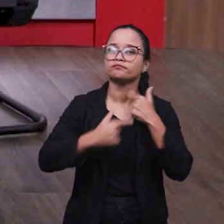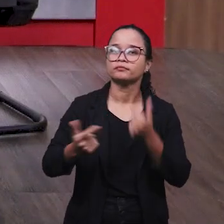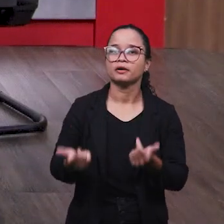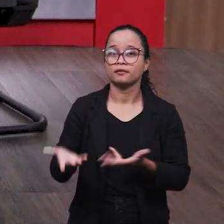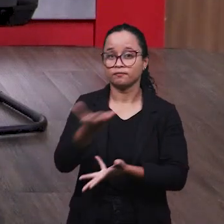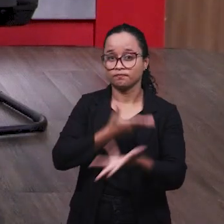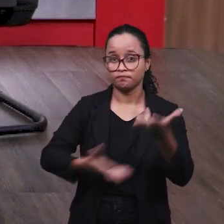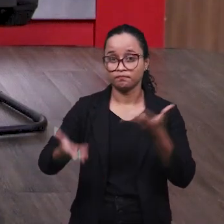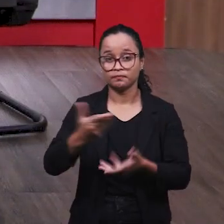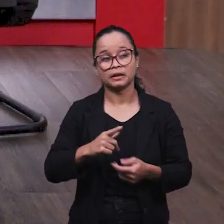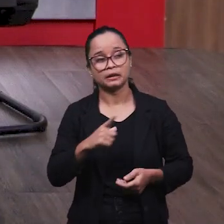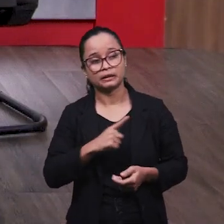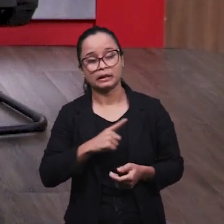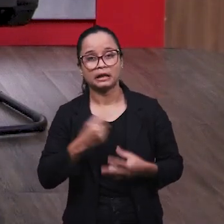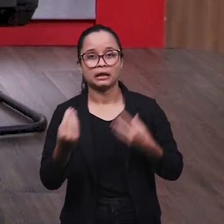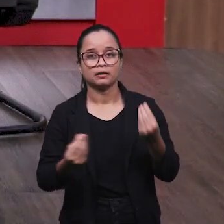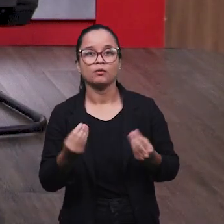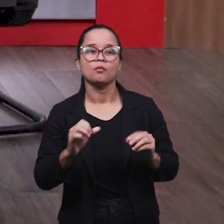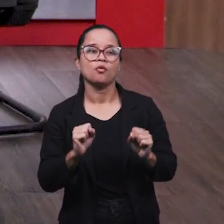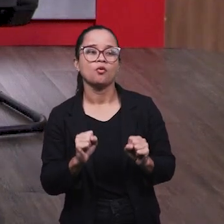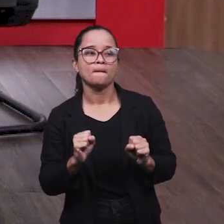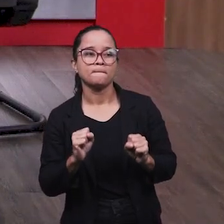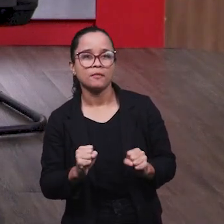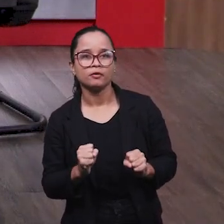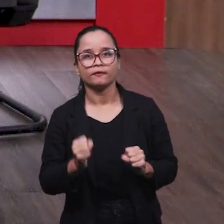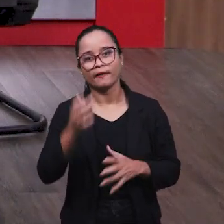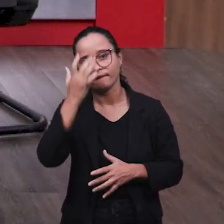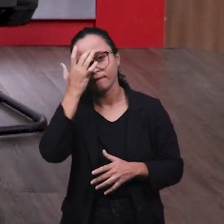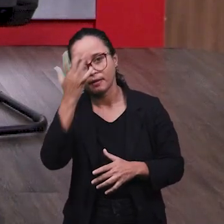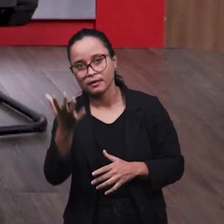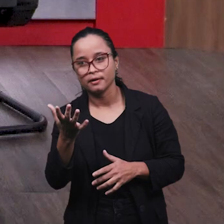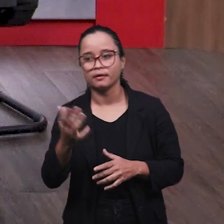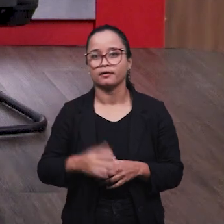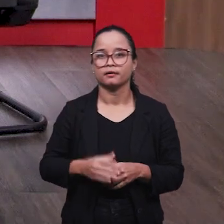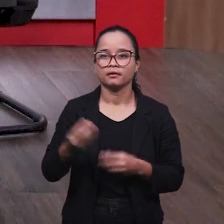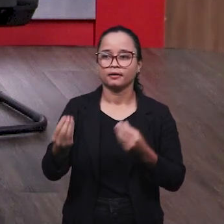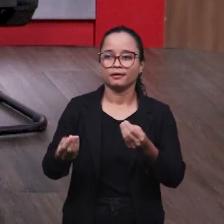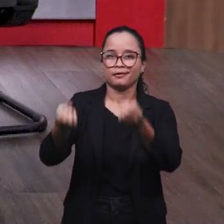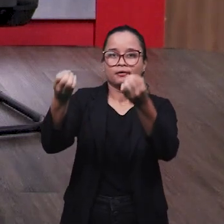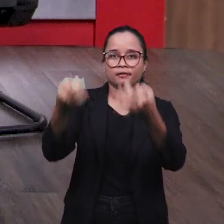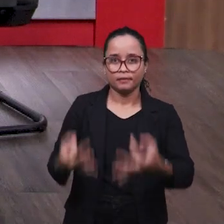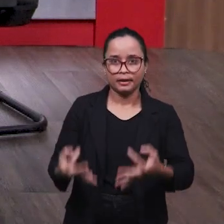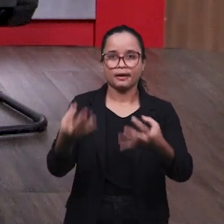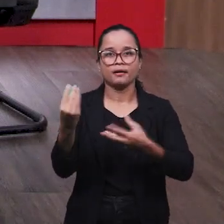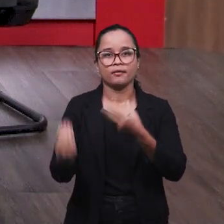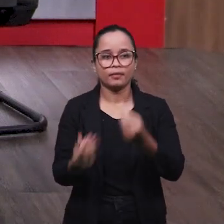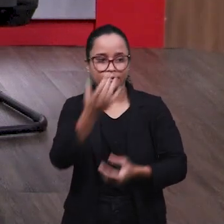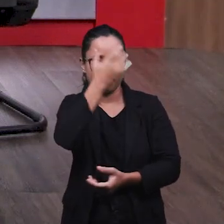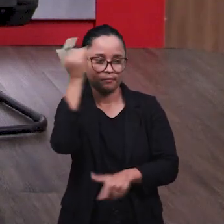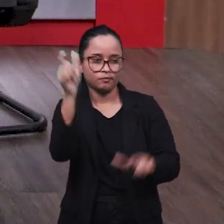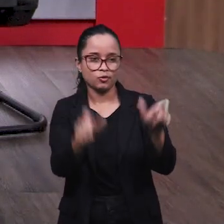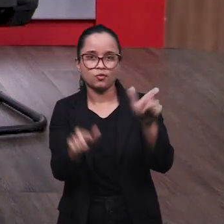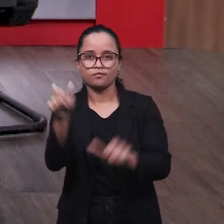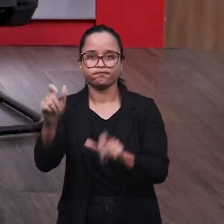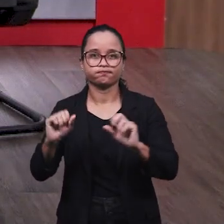senhor tem como que o senhor pode facilitar ou explicar mais como que essas pessoas